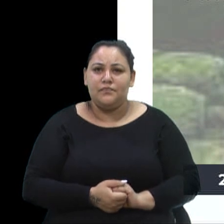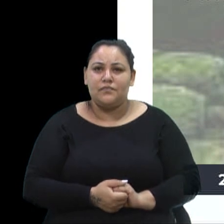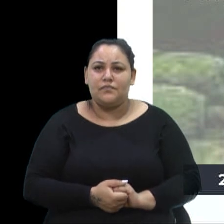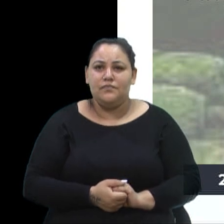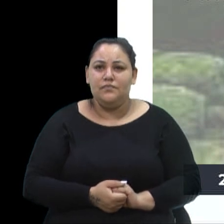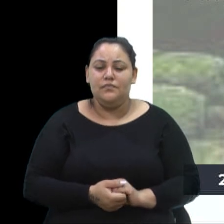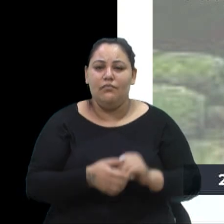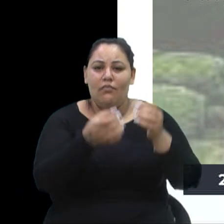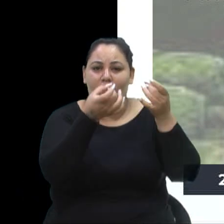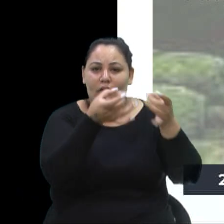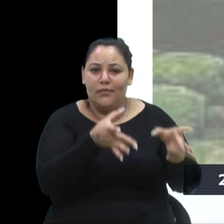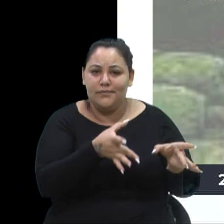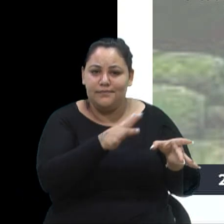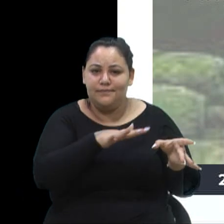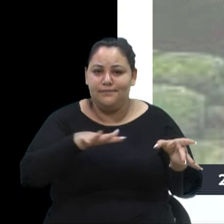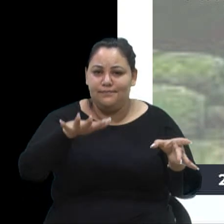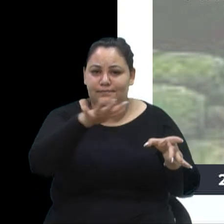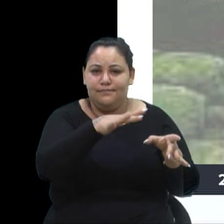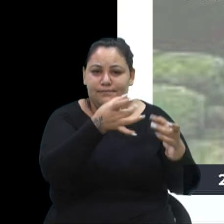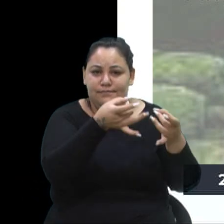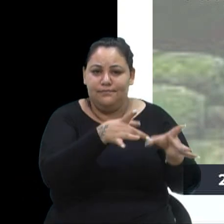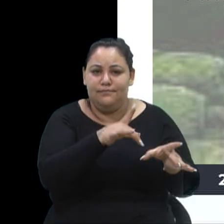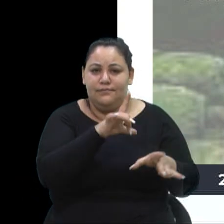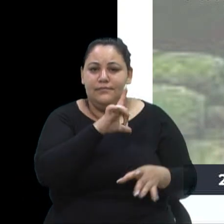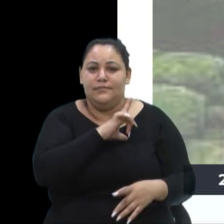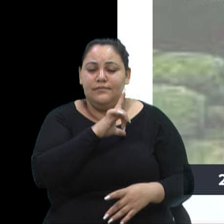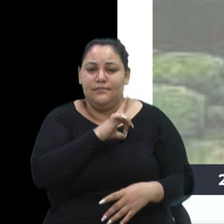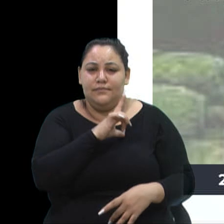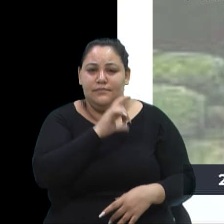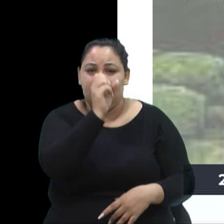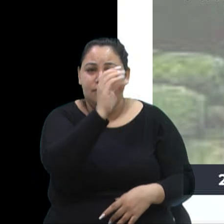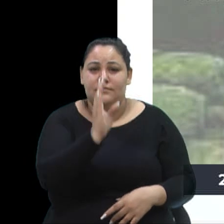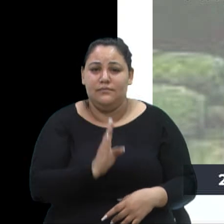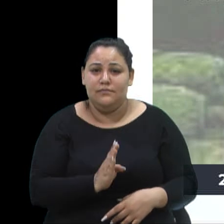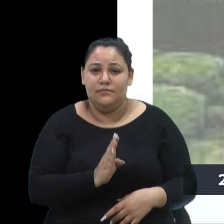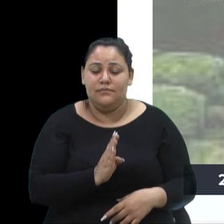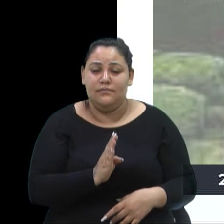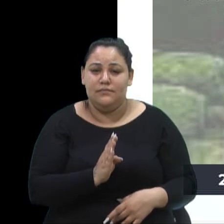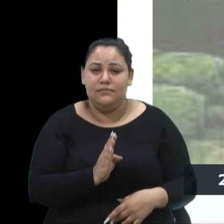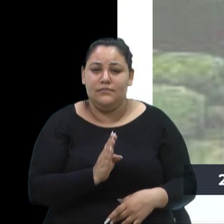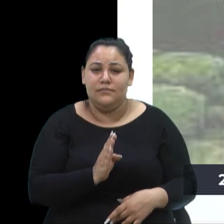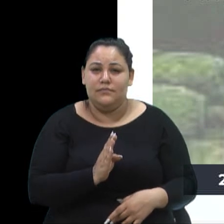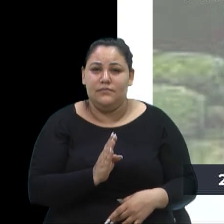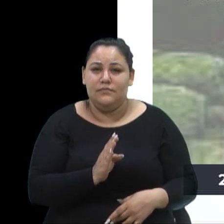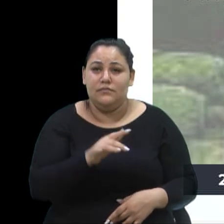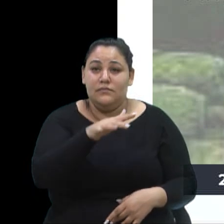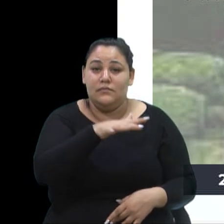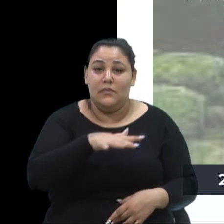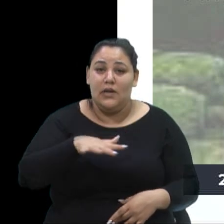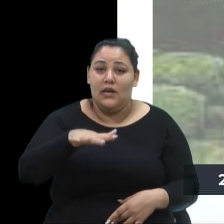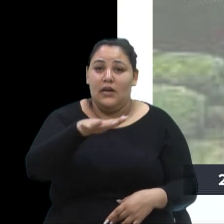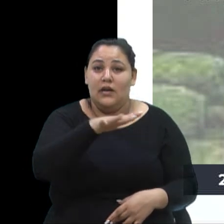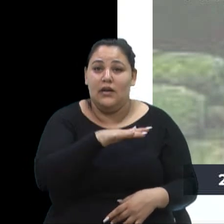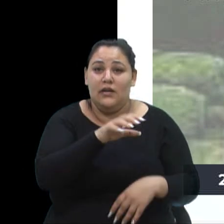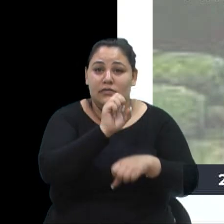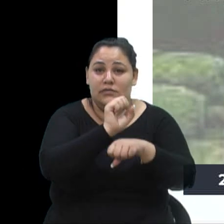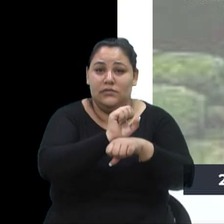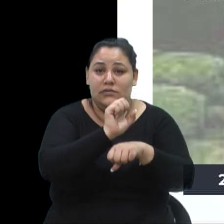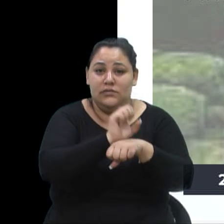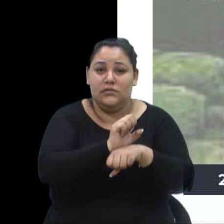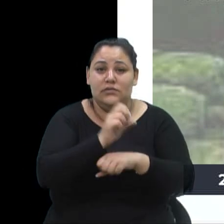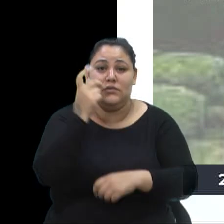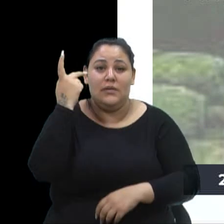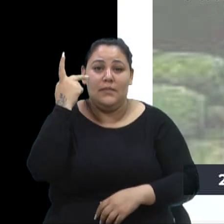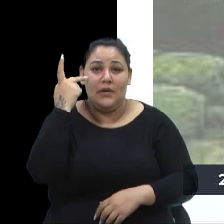Áreas abandonadas. Existem no Brasil uma área equivalente aos estados de São Paulo e Mato